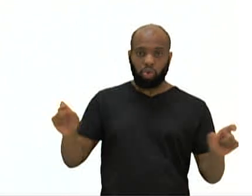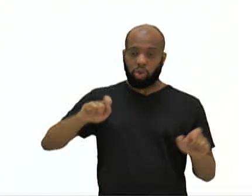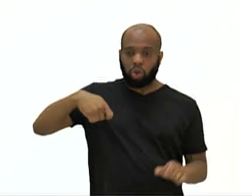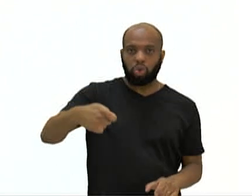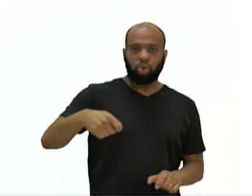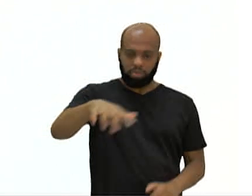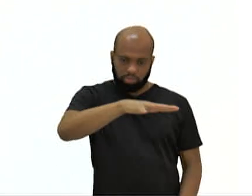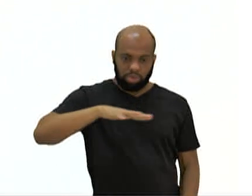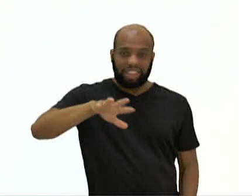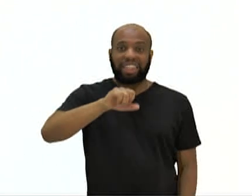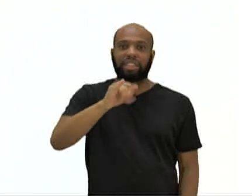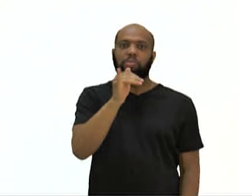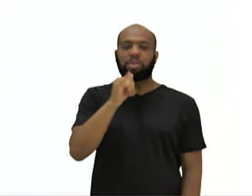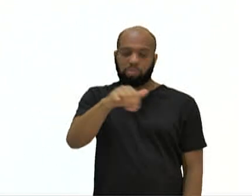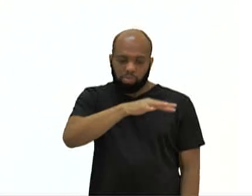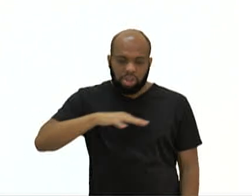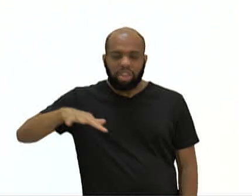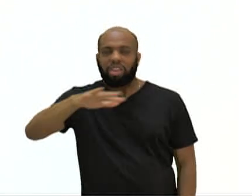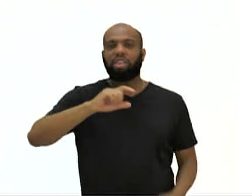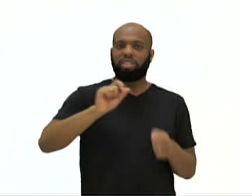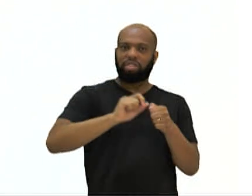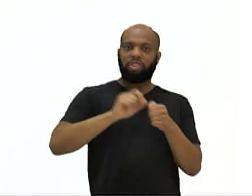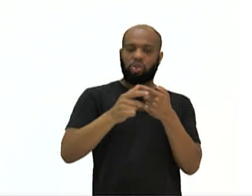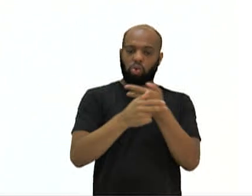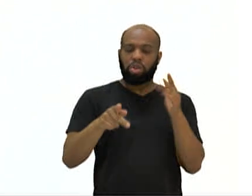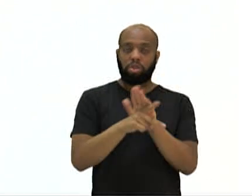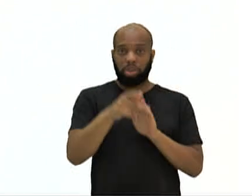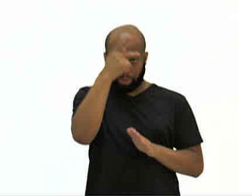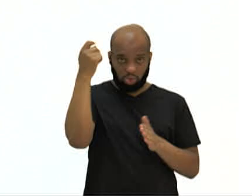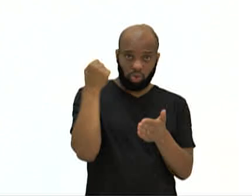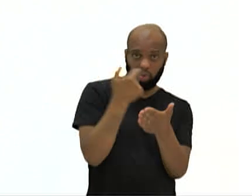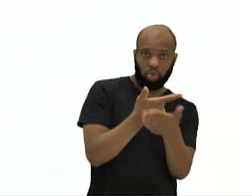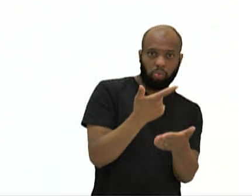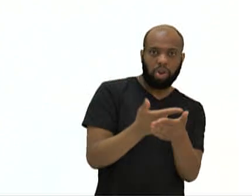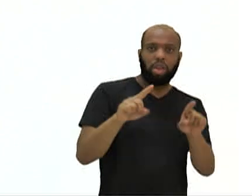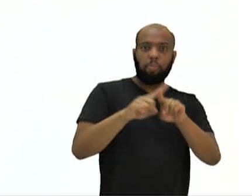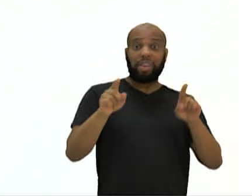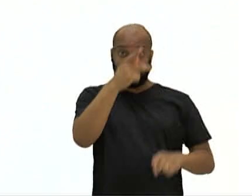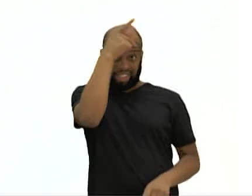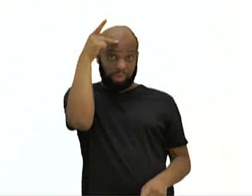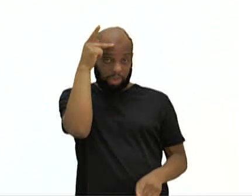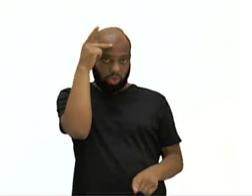Então, se o mercado que produz essas coisas para consumir, né, será que o artista tem